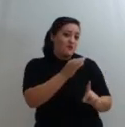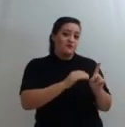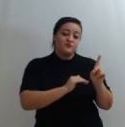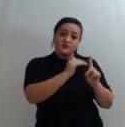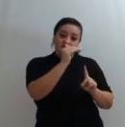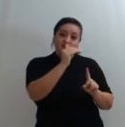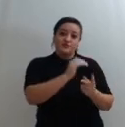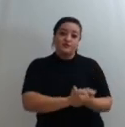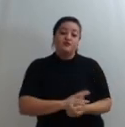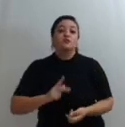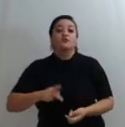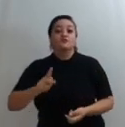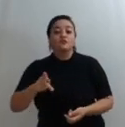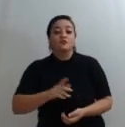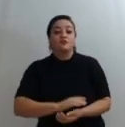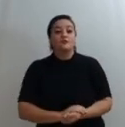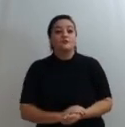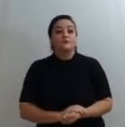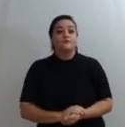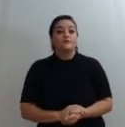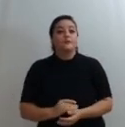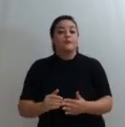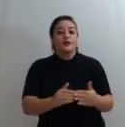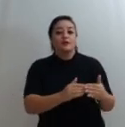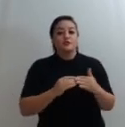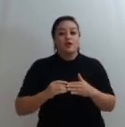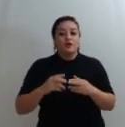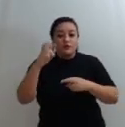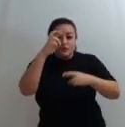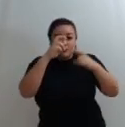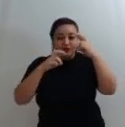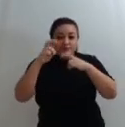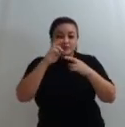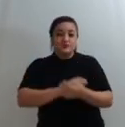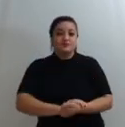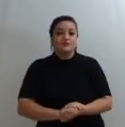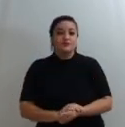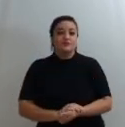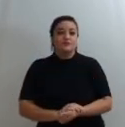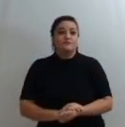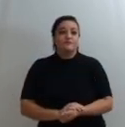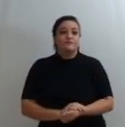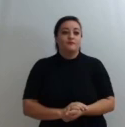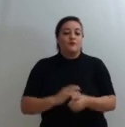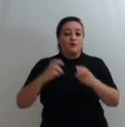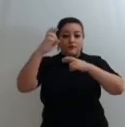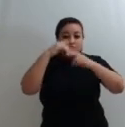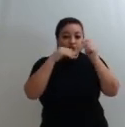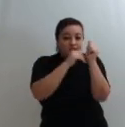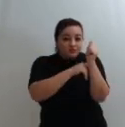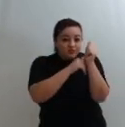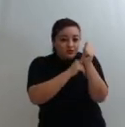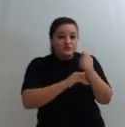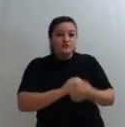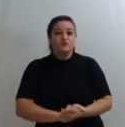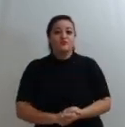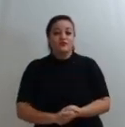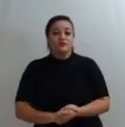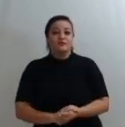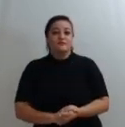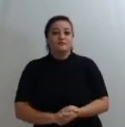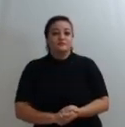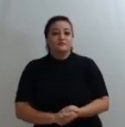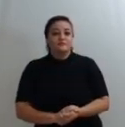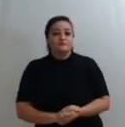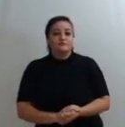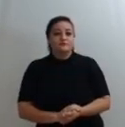continuando, diante desse procedimento que ele faz clandestino, que ele realiza clandestinamente